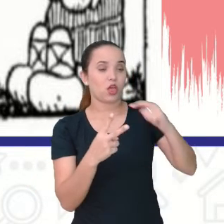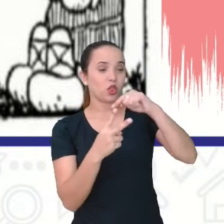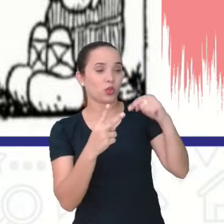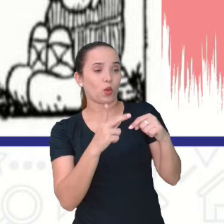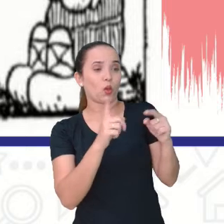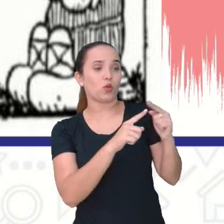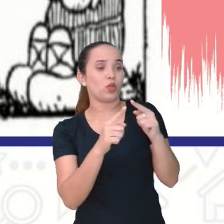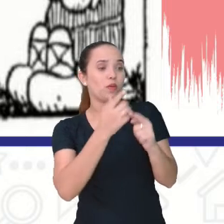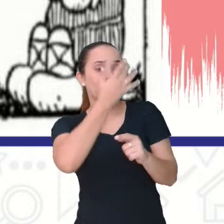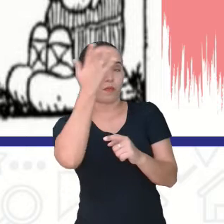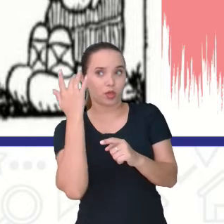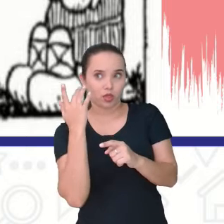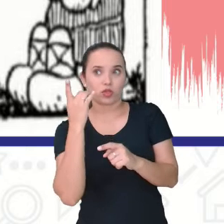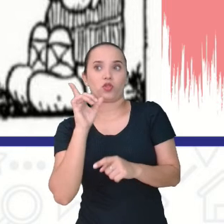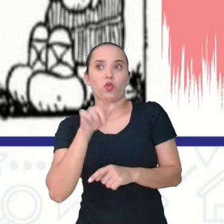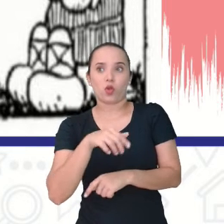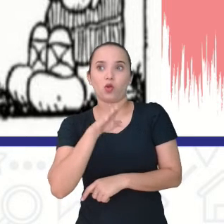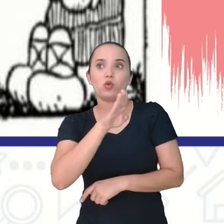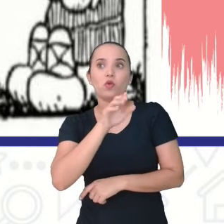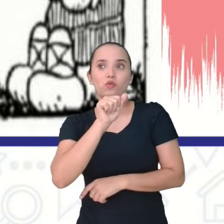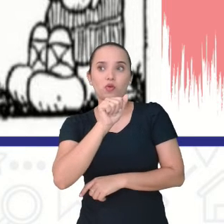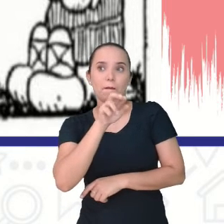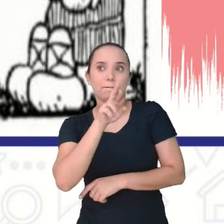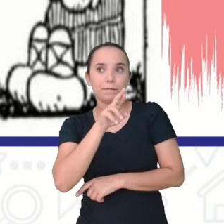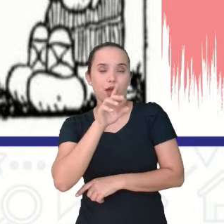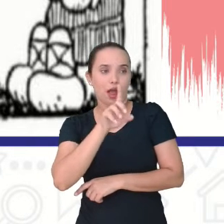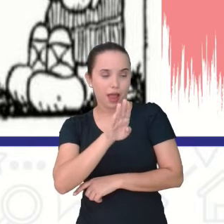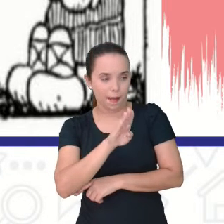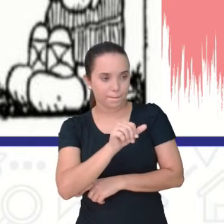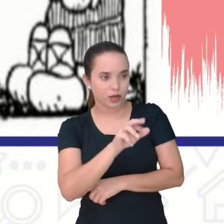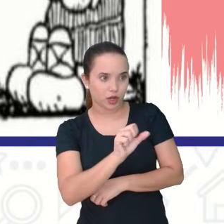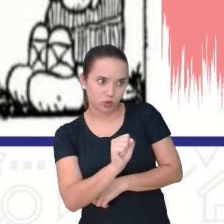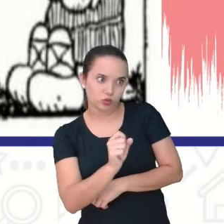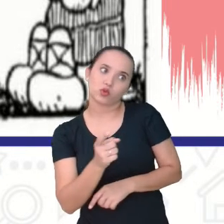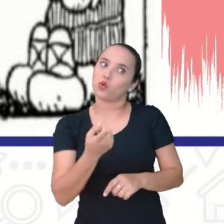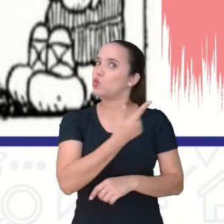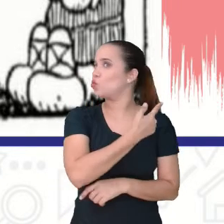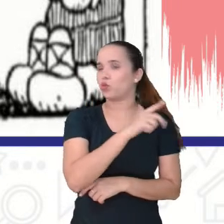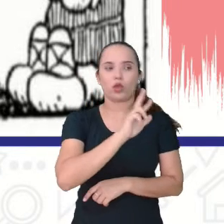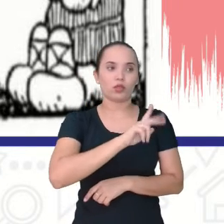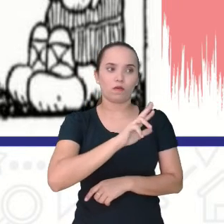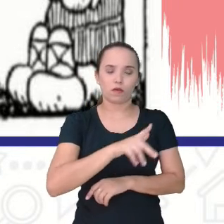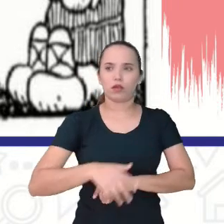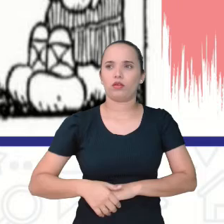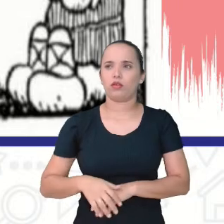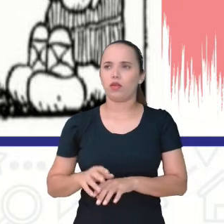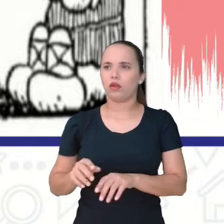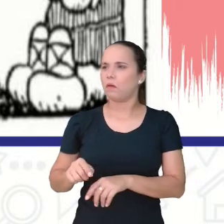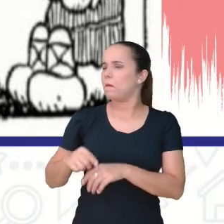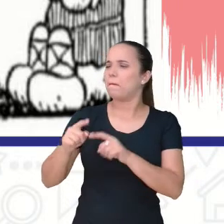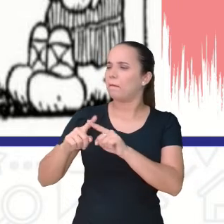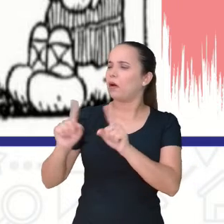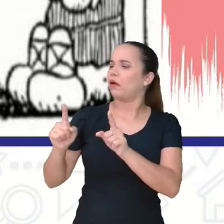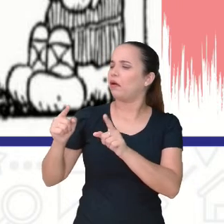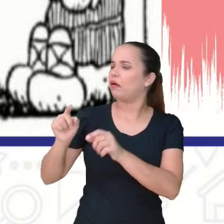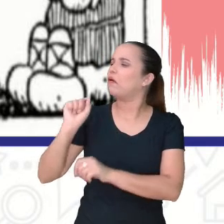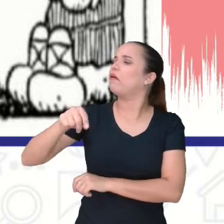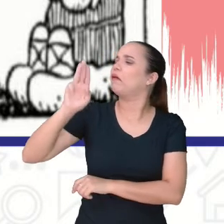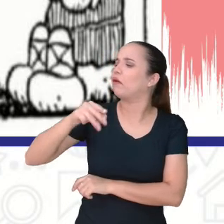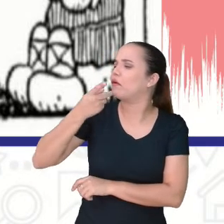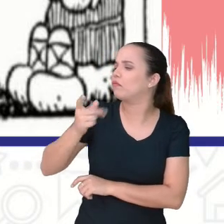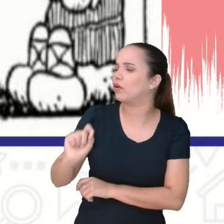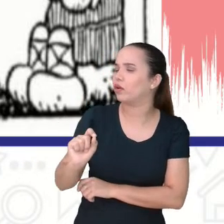com quem, pai? Com os não bárbaros, né? Então, eu recomendo essas charges, né, do H, essas tirinhas,